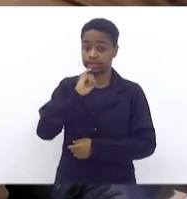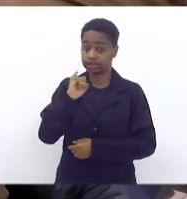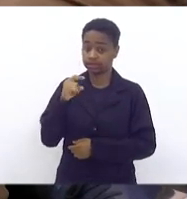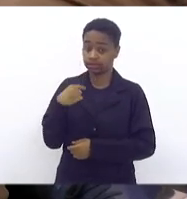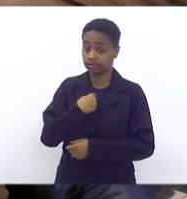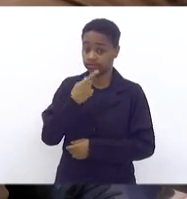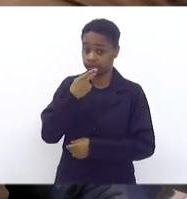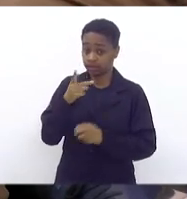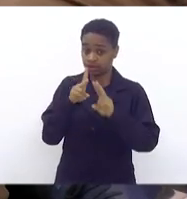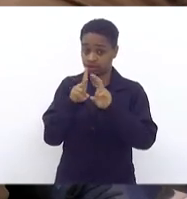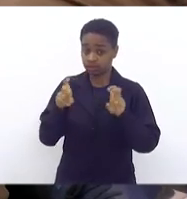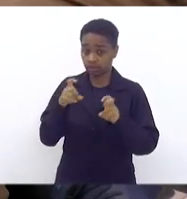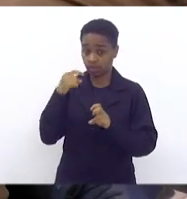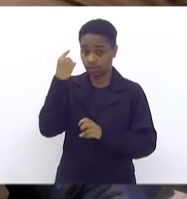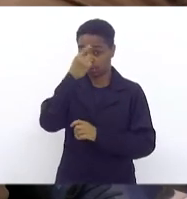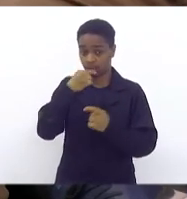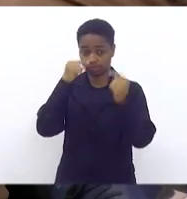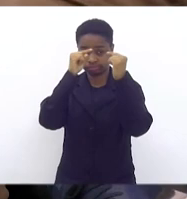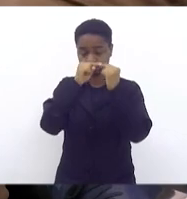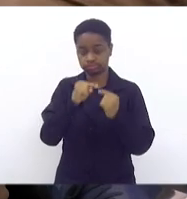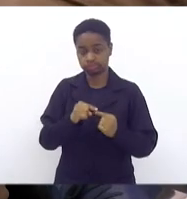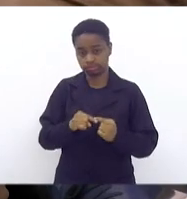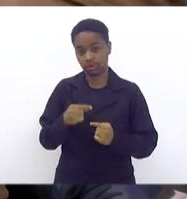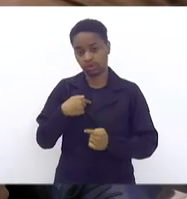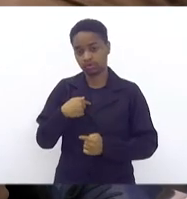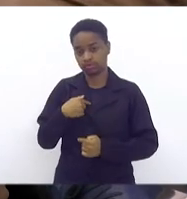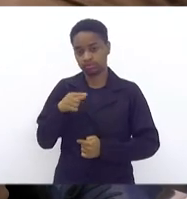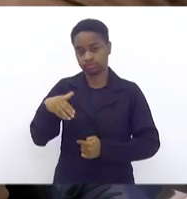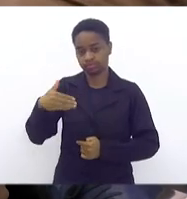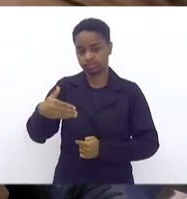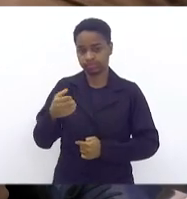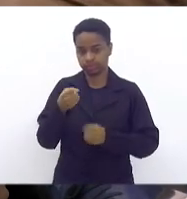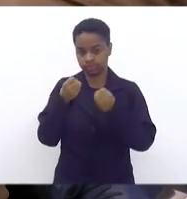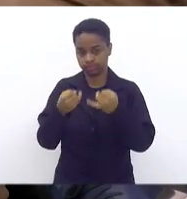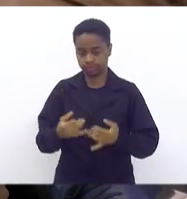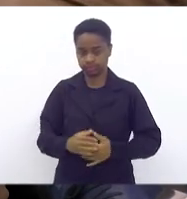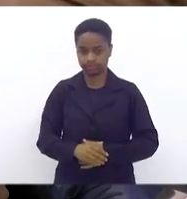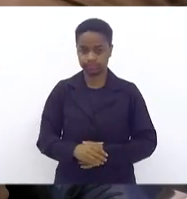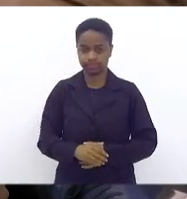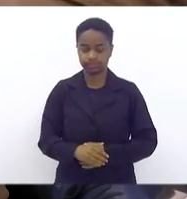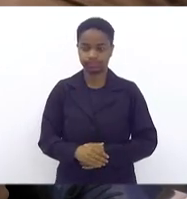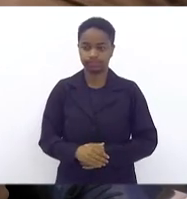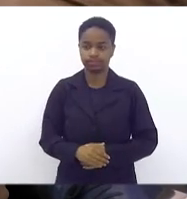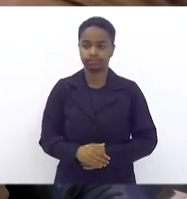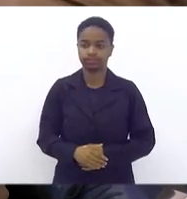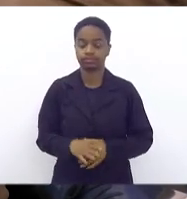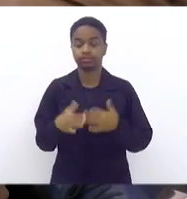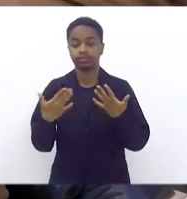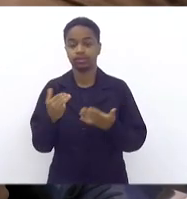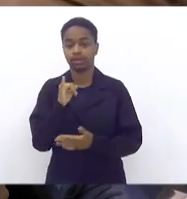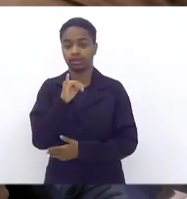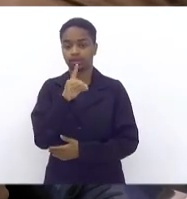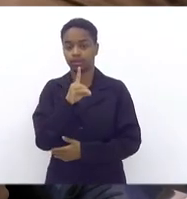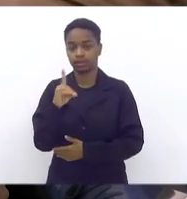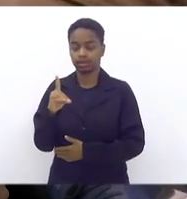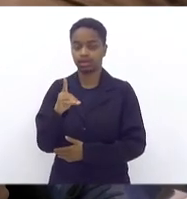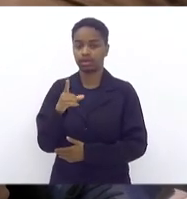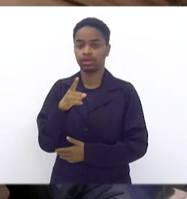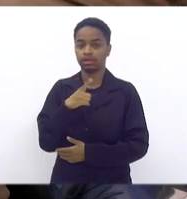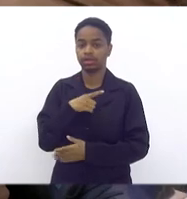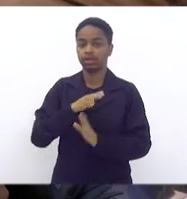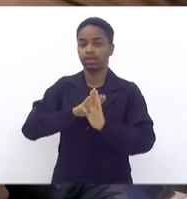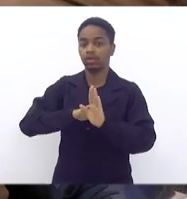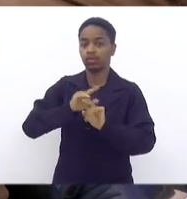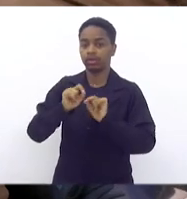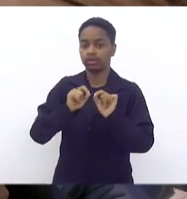reconhecimento eh que eu já vou chegar lá e é isso eh e o iddd parte de uma premissa de que uma